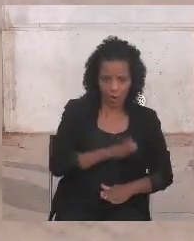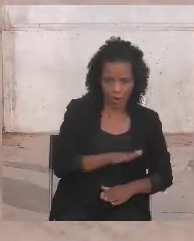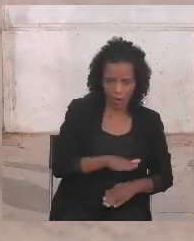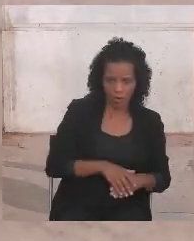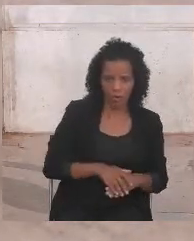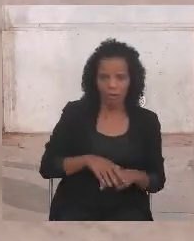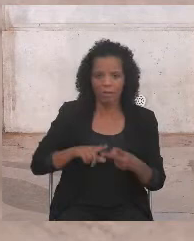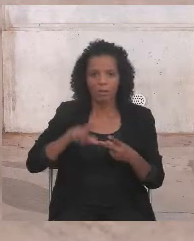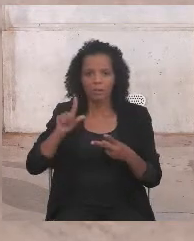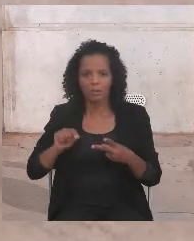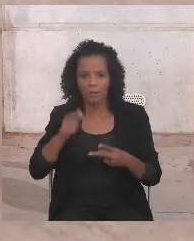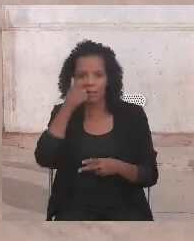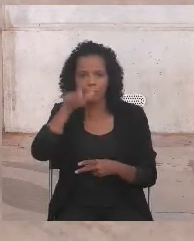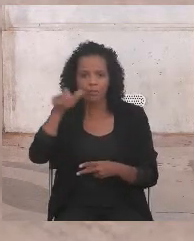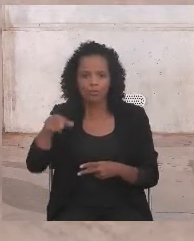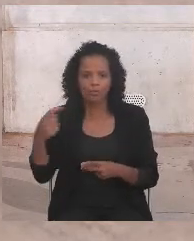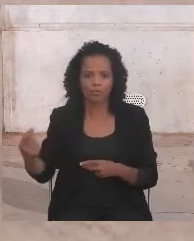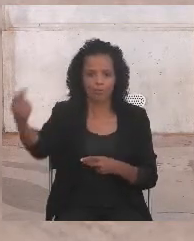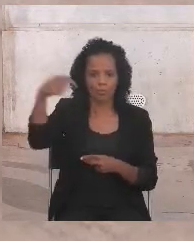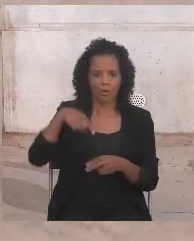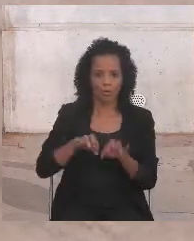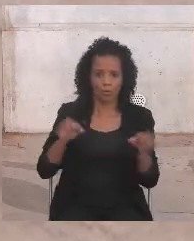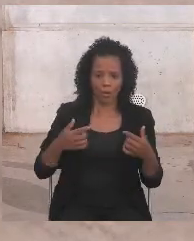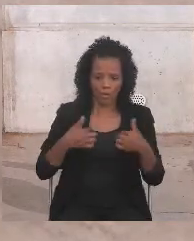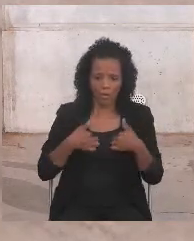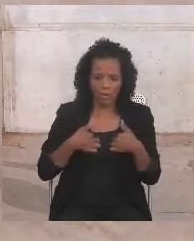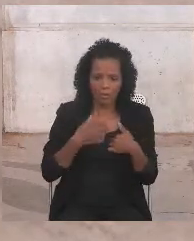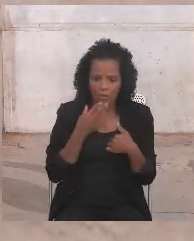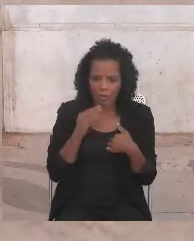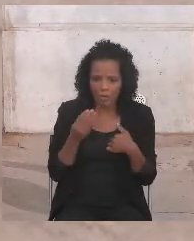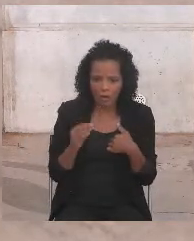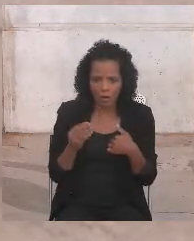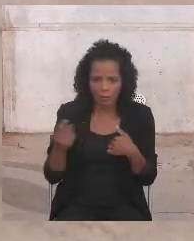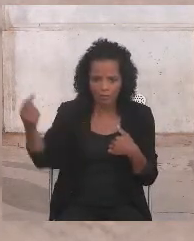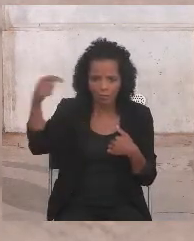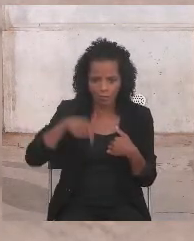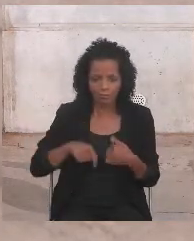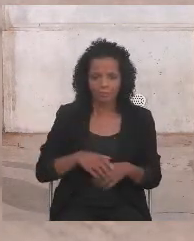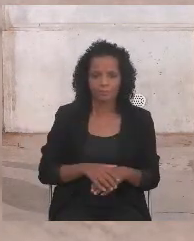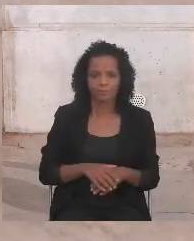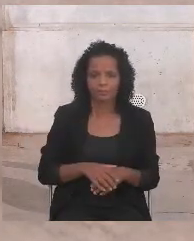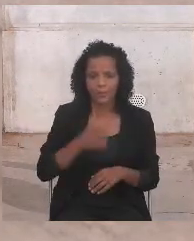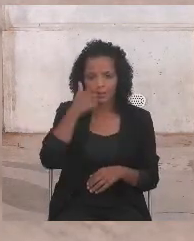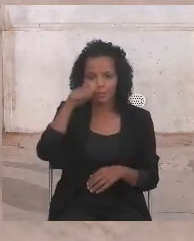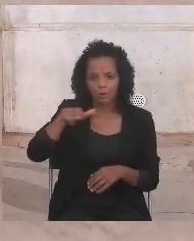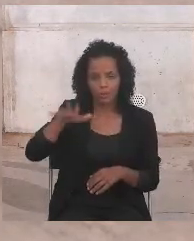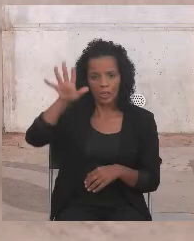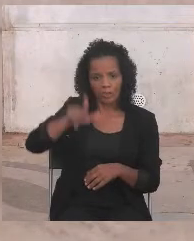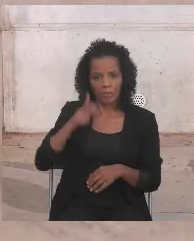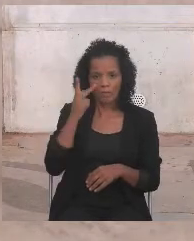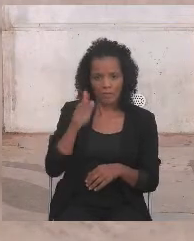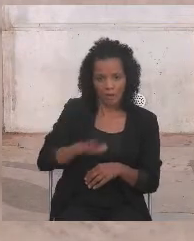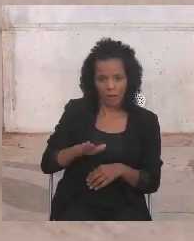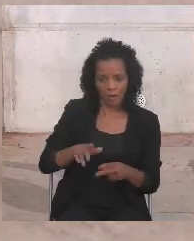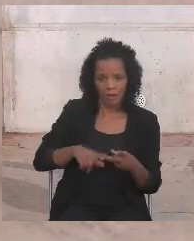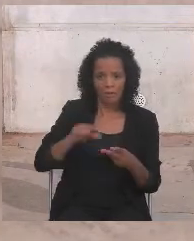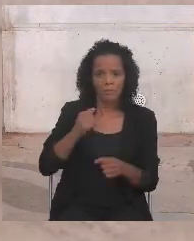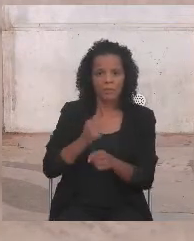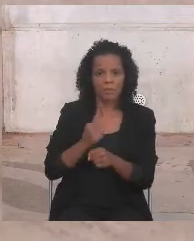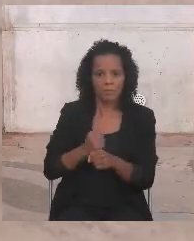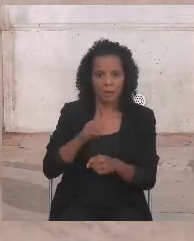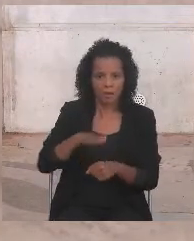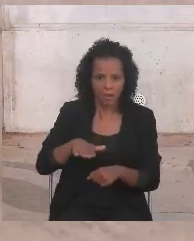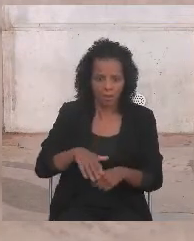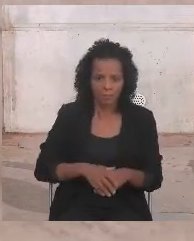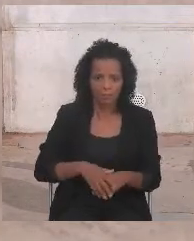cá vieram, como eu, tão novos. Os que vivem em Lisboa e os que aqui trabalham. os